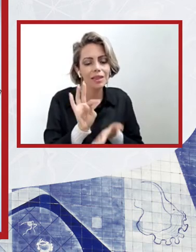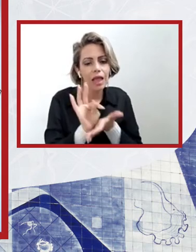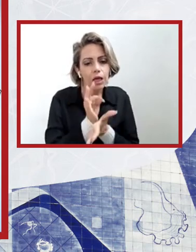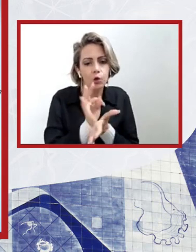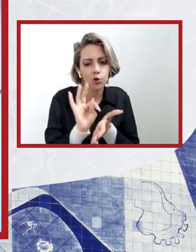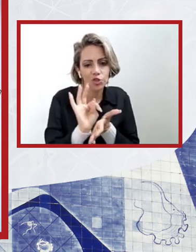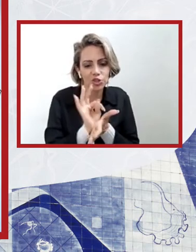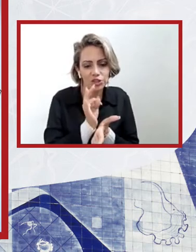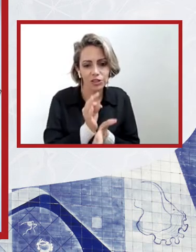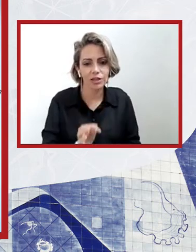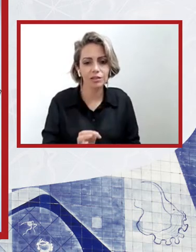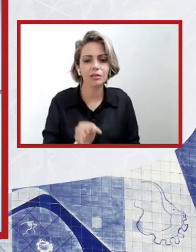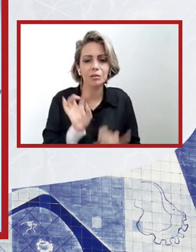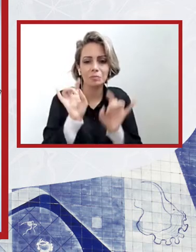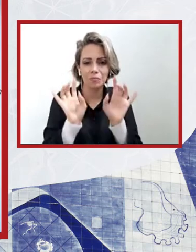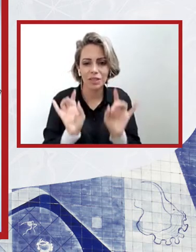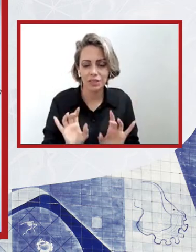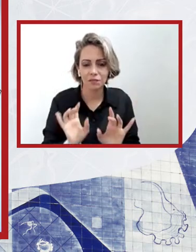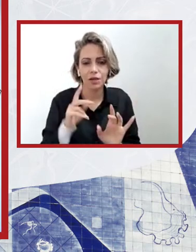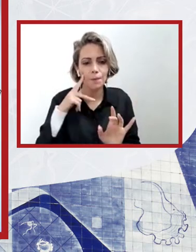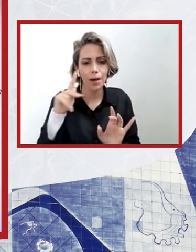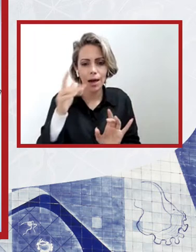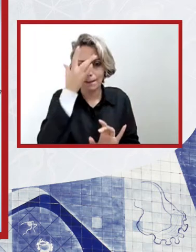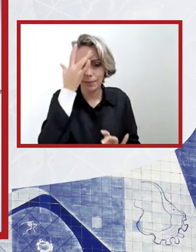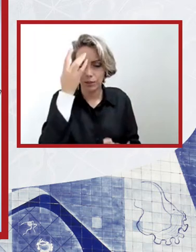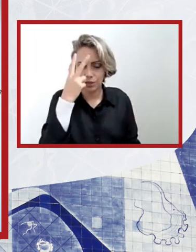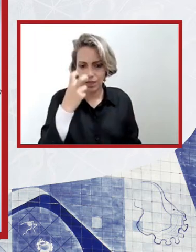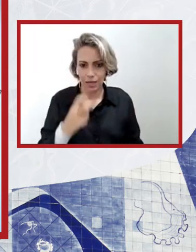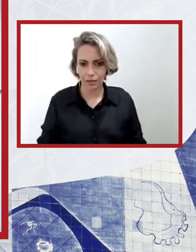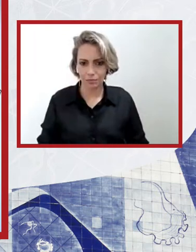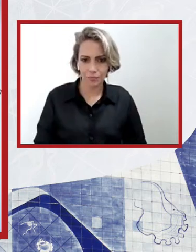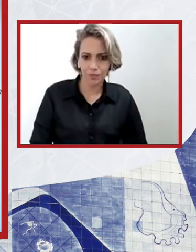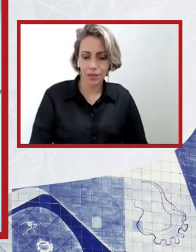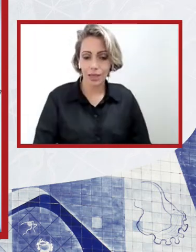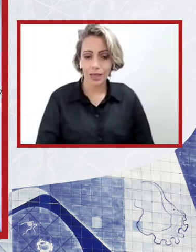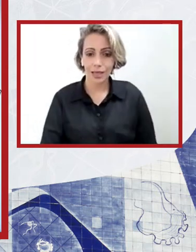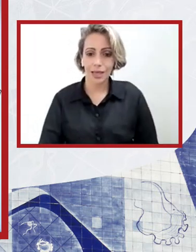tecnologias específicas para pessoas cegas, como NVDA,